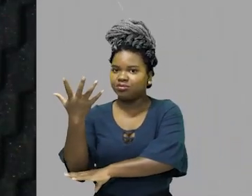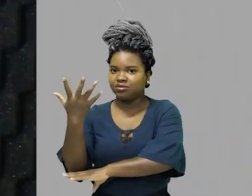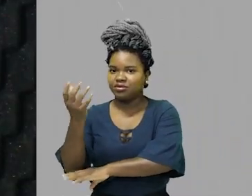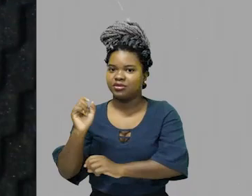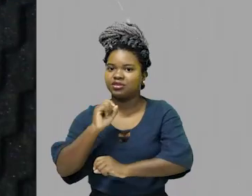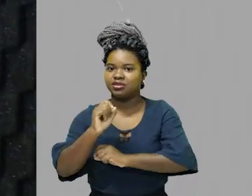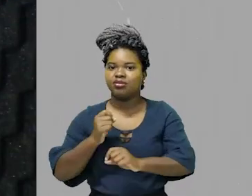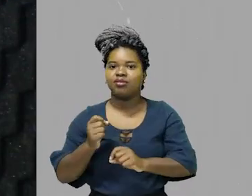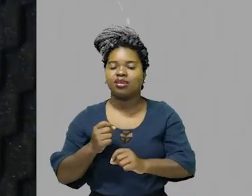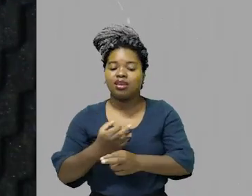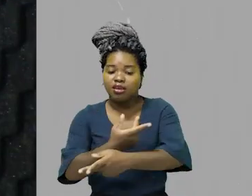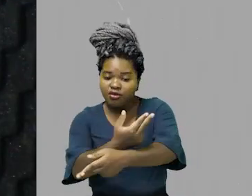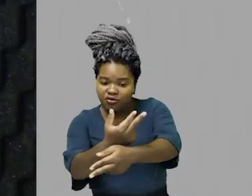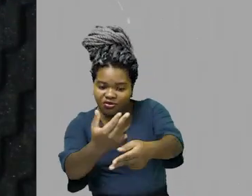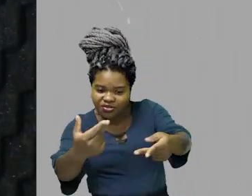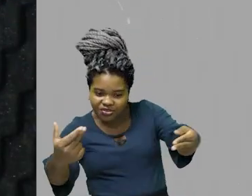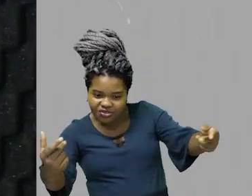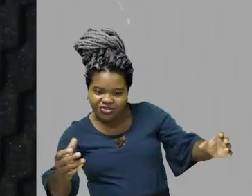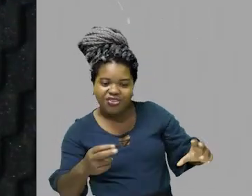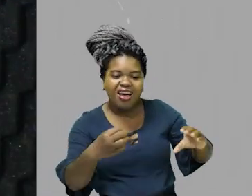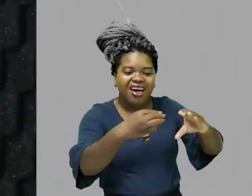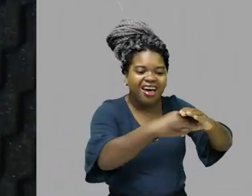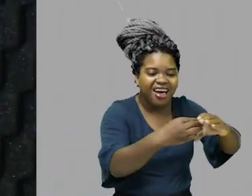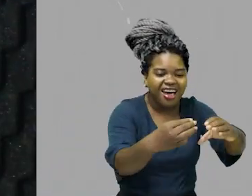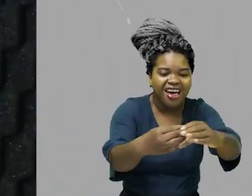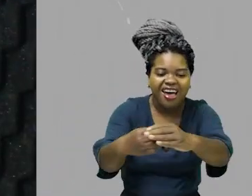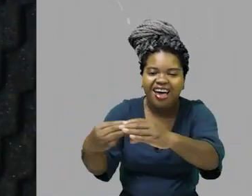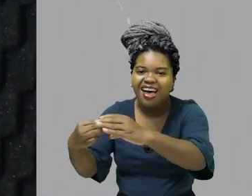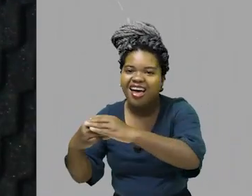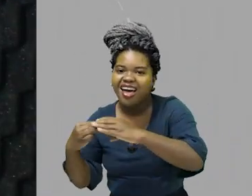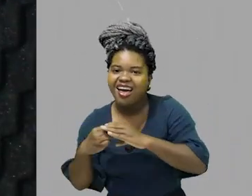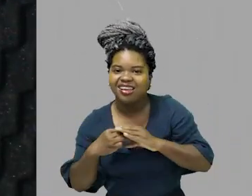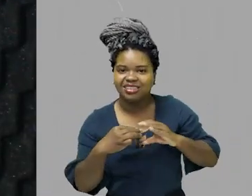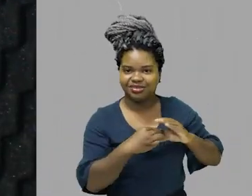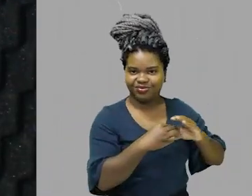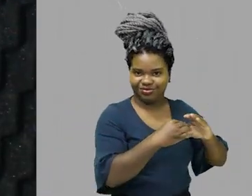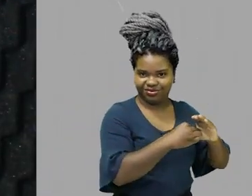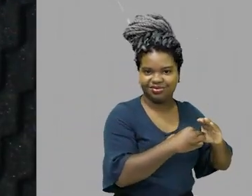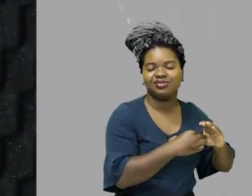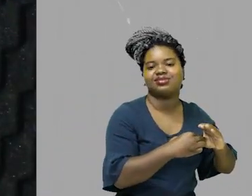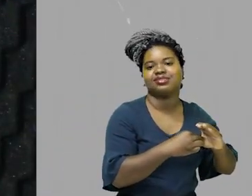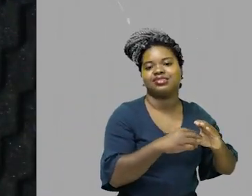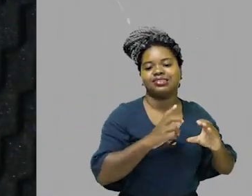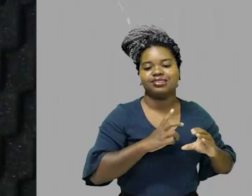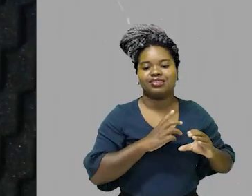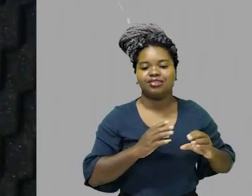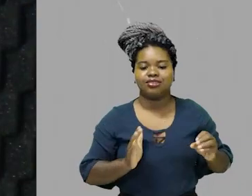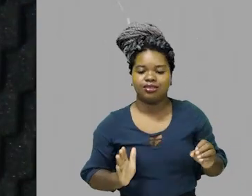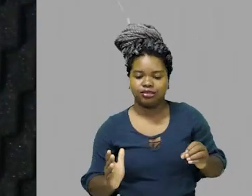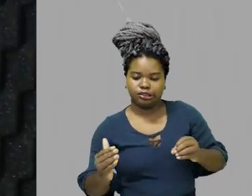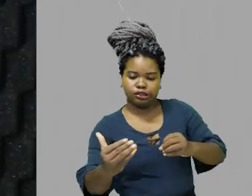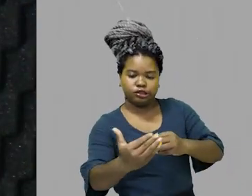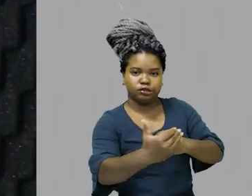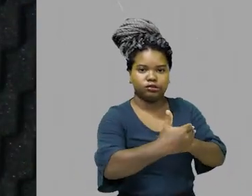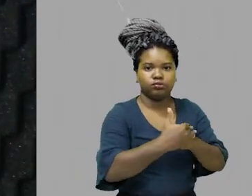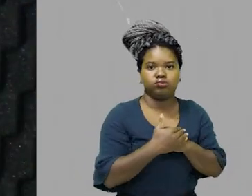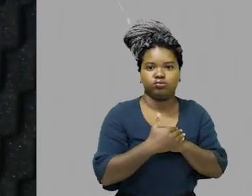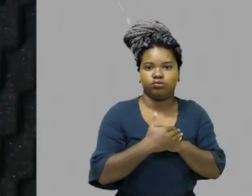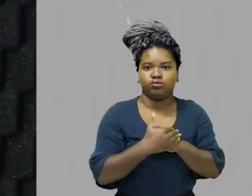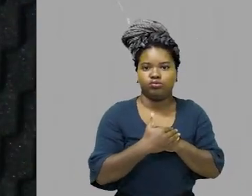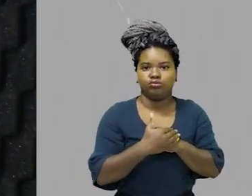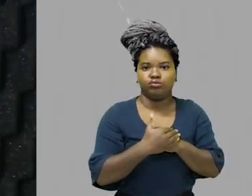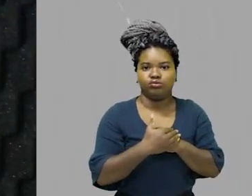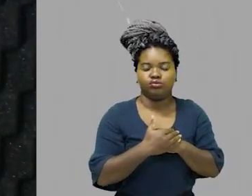pluricelulares, formadas por várias células. Então, ela é formada por tecidos, ok? Parede